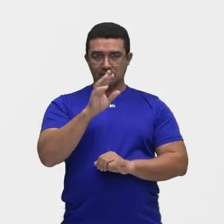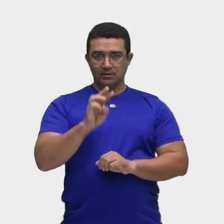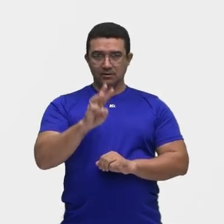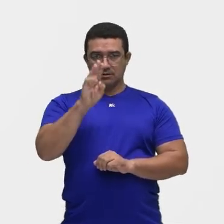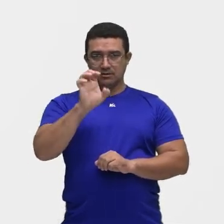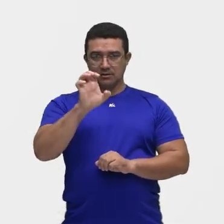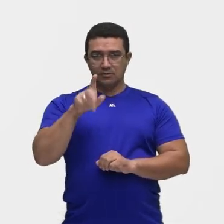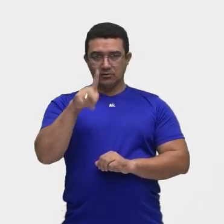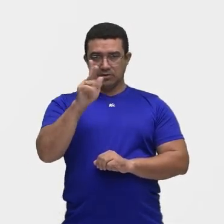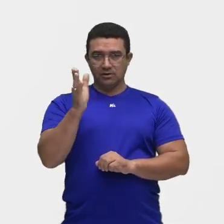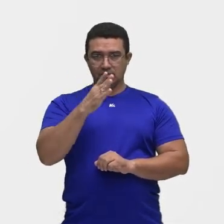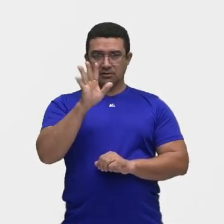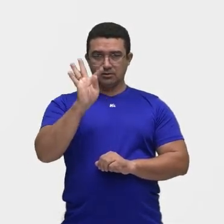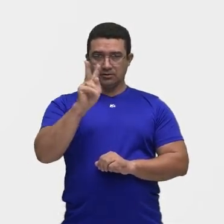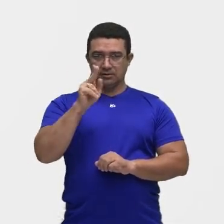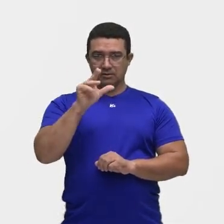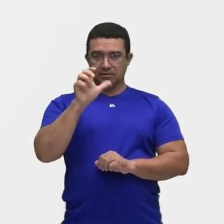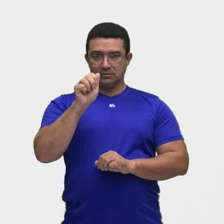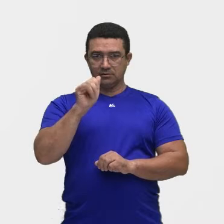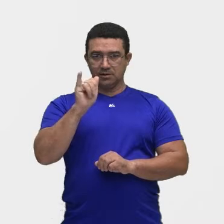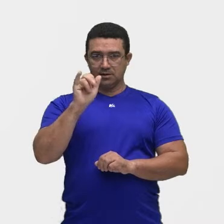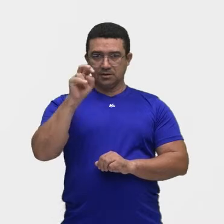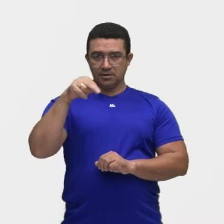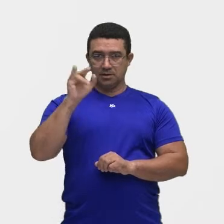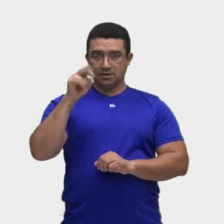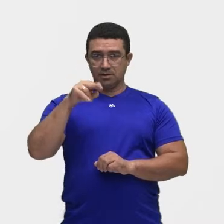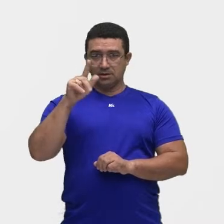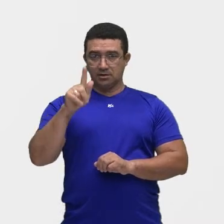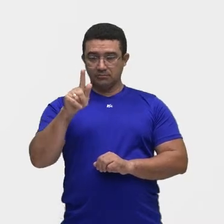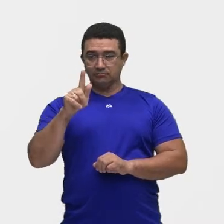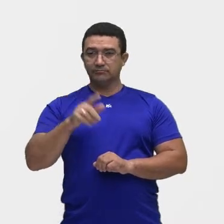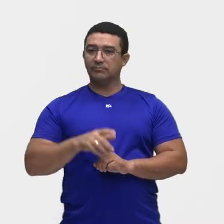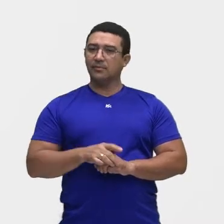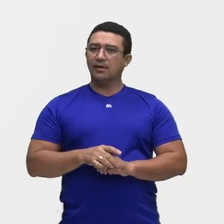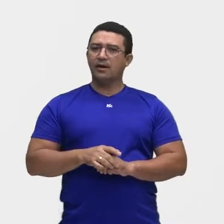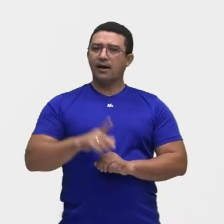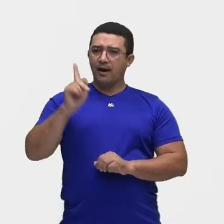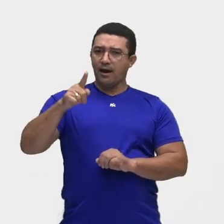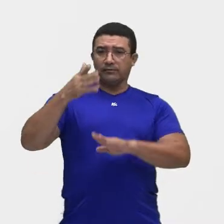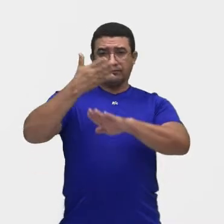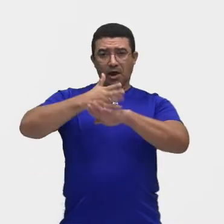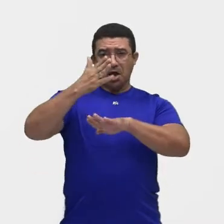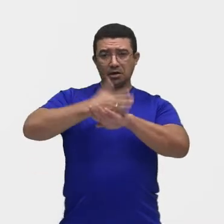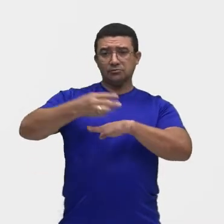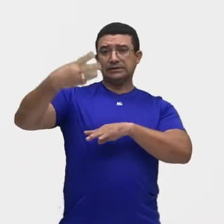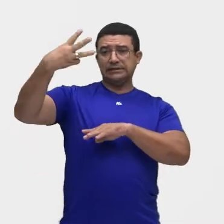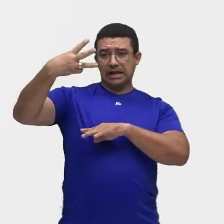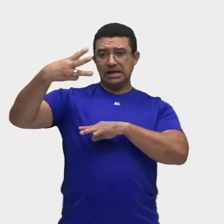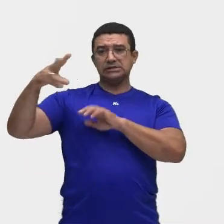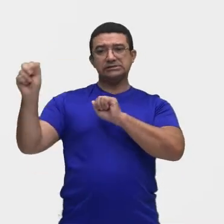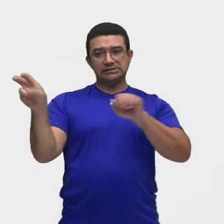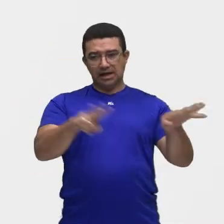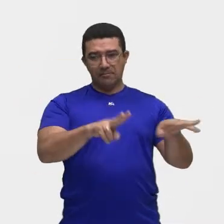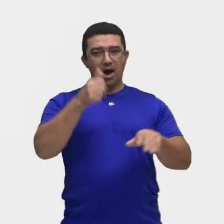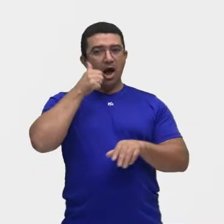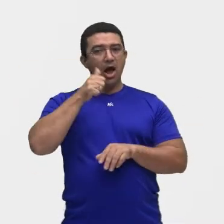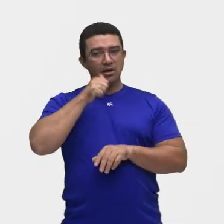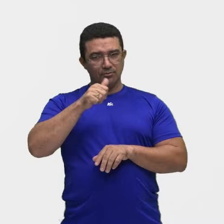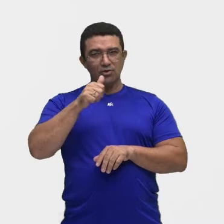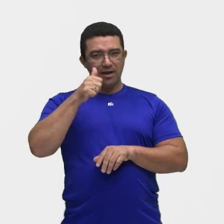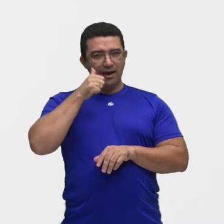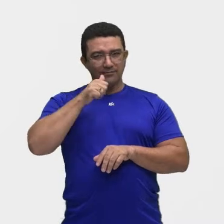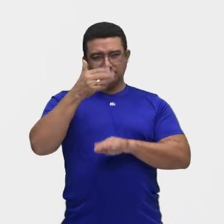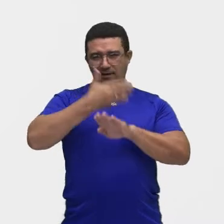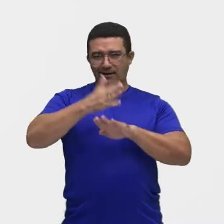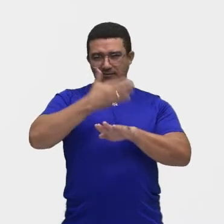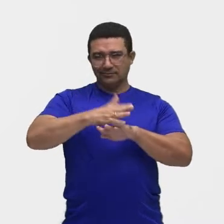training. Treino de 3 semanas. Então foi esse treino que foi, né, feito aí com a nossa personagem durante 3 semanas para que